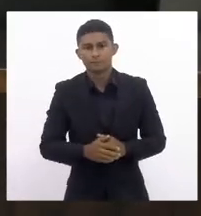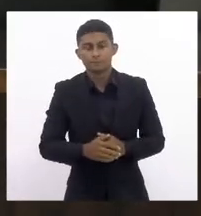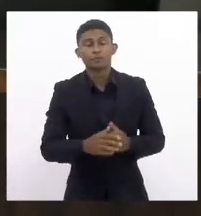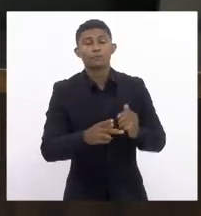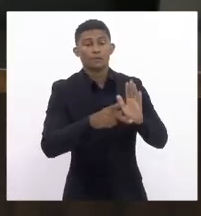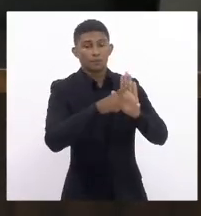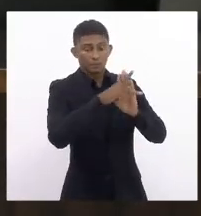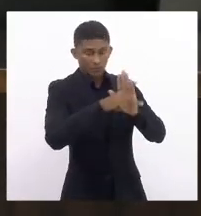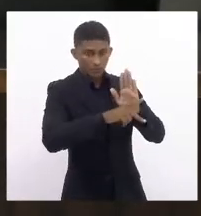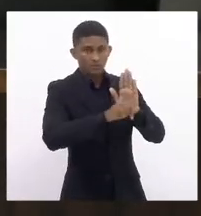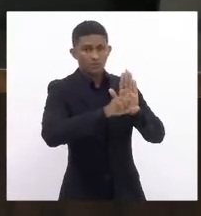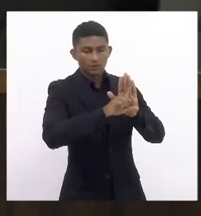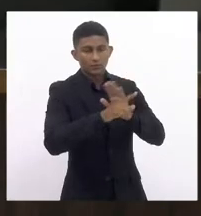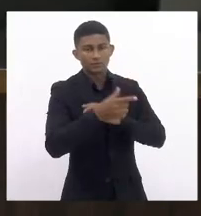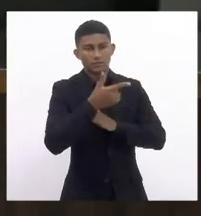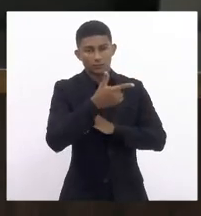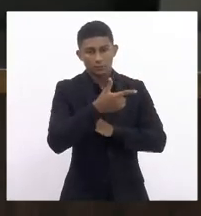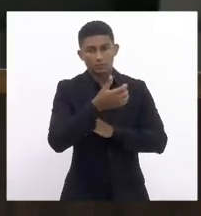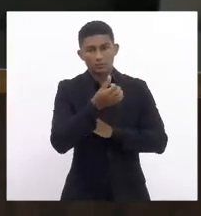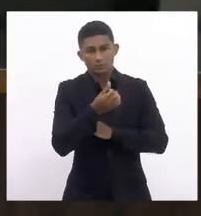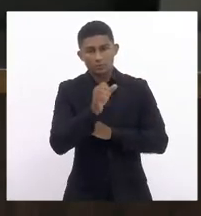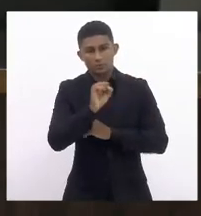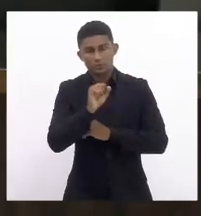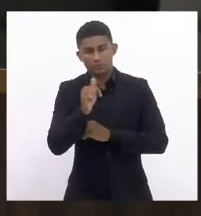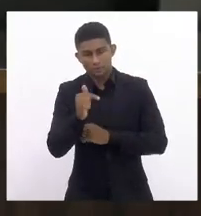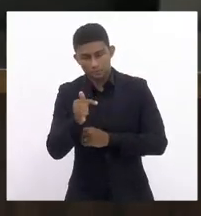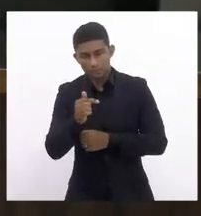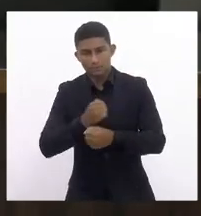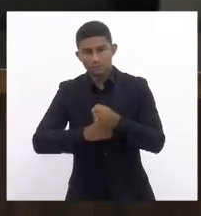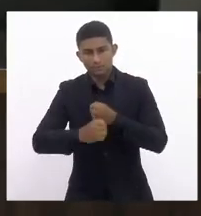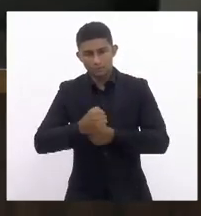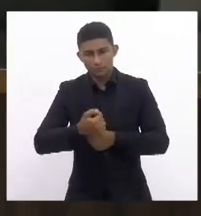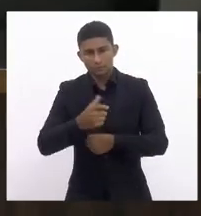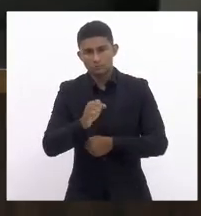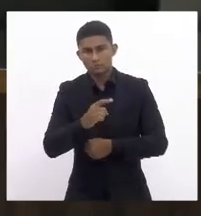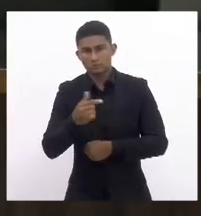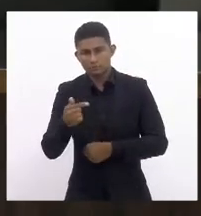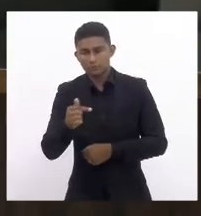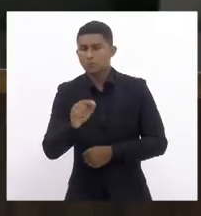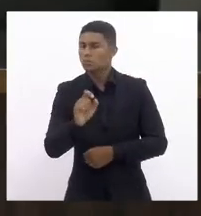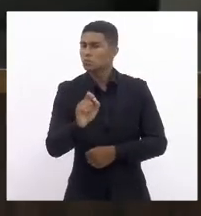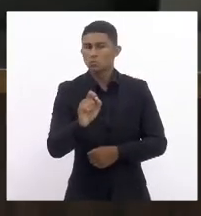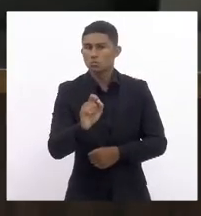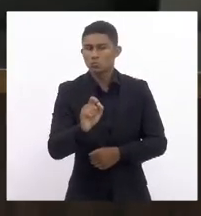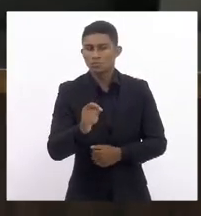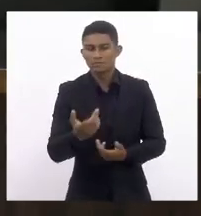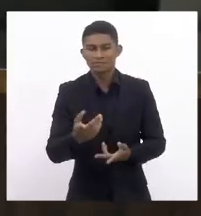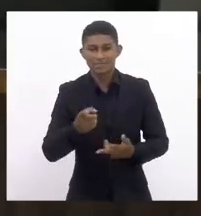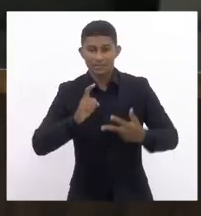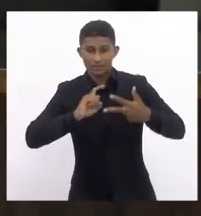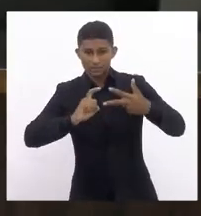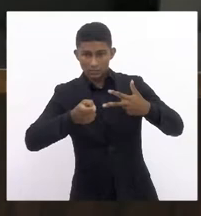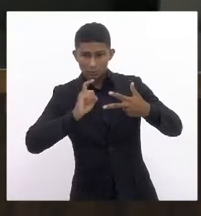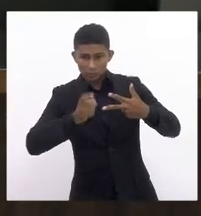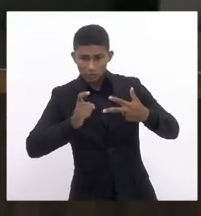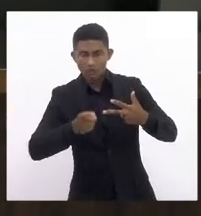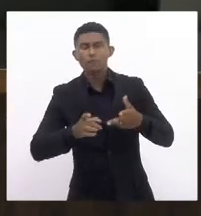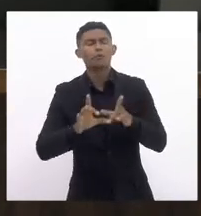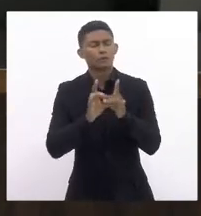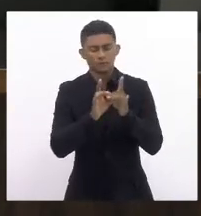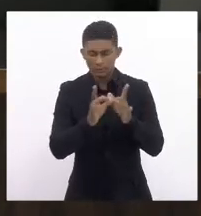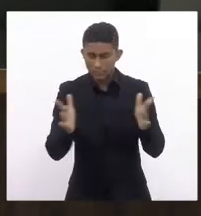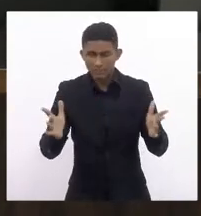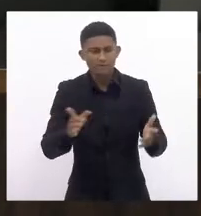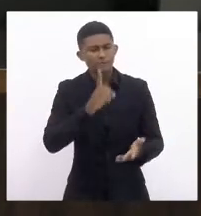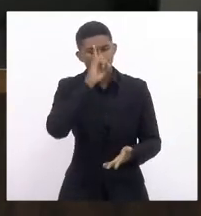lei 2087 de 17, de autoria do deputado Márcio Pacheco, que autoriza o Poder Executivo a limitar o número de